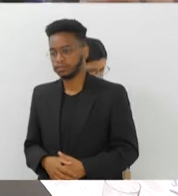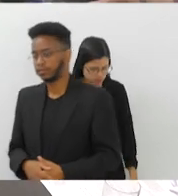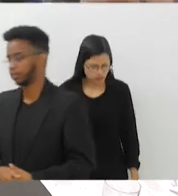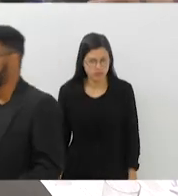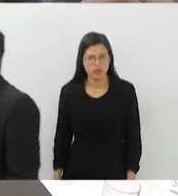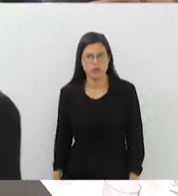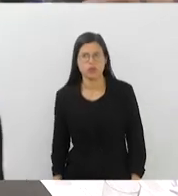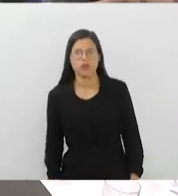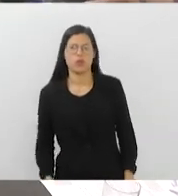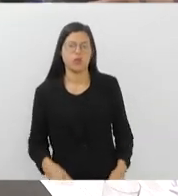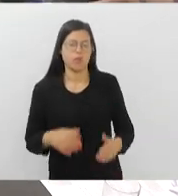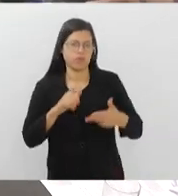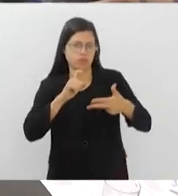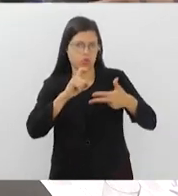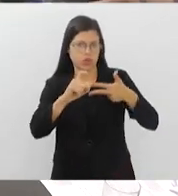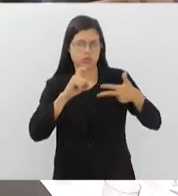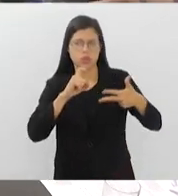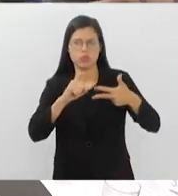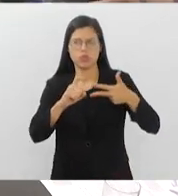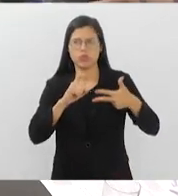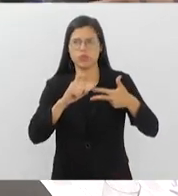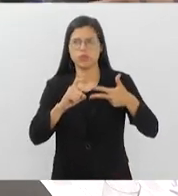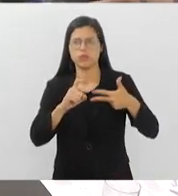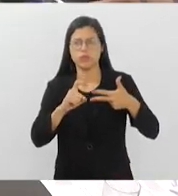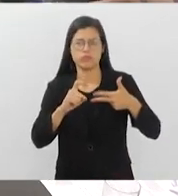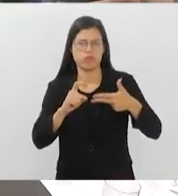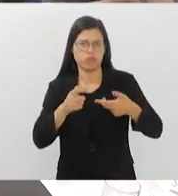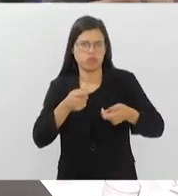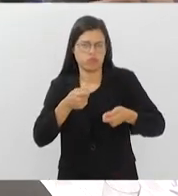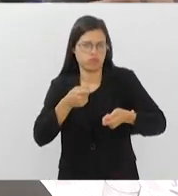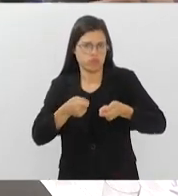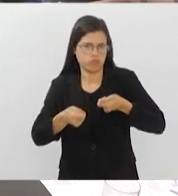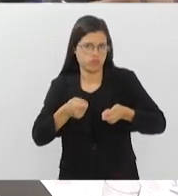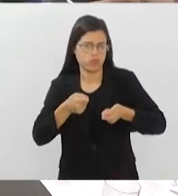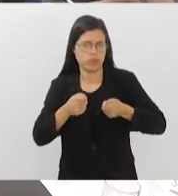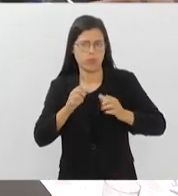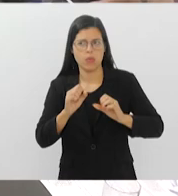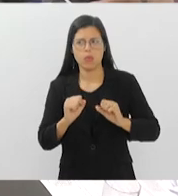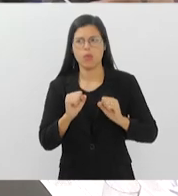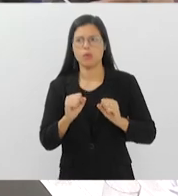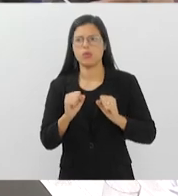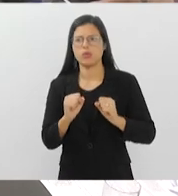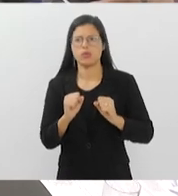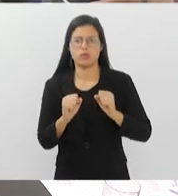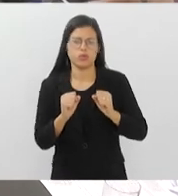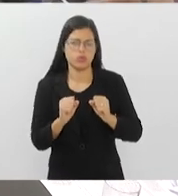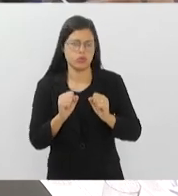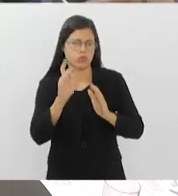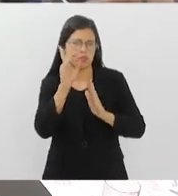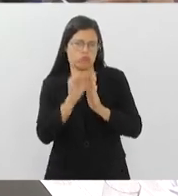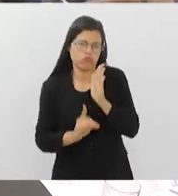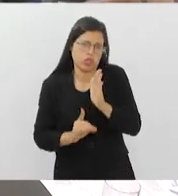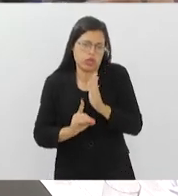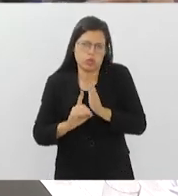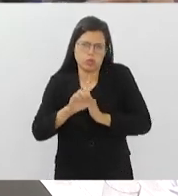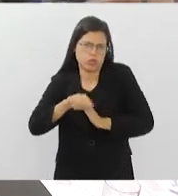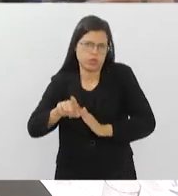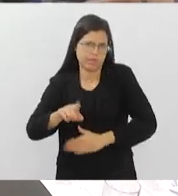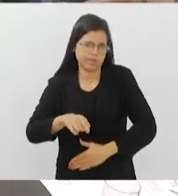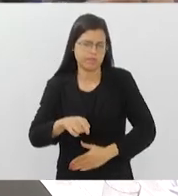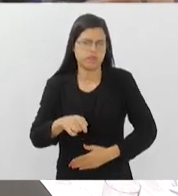O próprio Poder Executivo, no seu controle, também pode exercer o direito de veto e cabe a